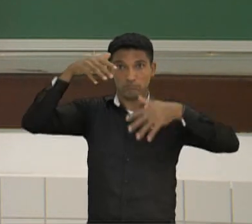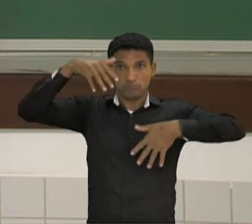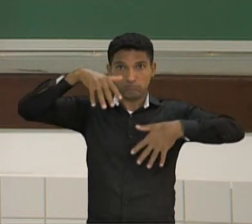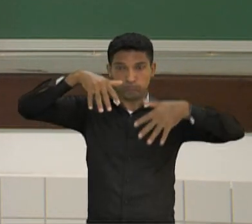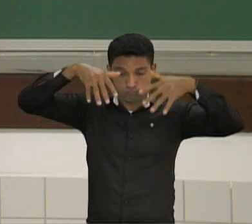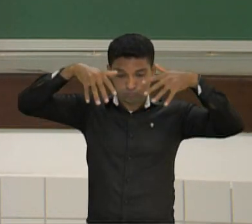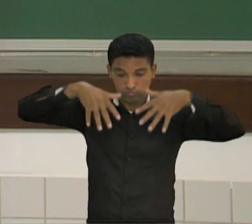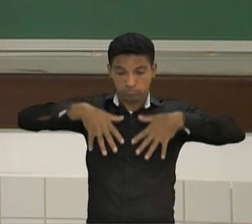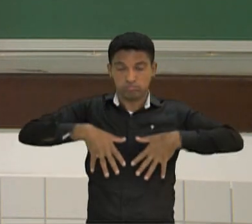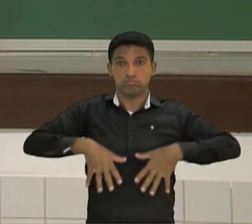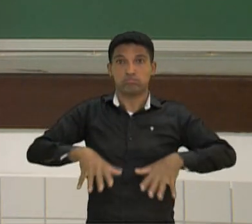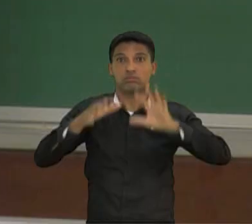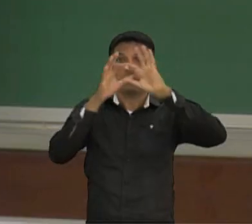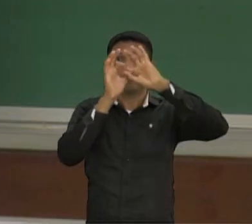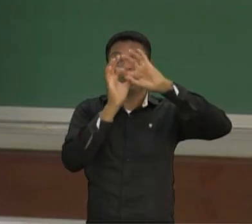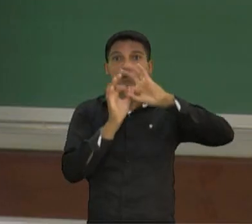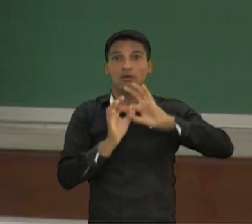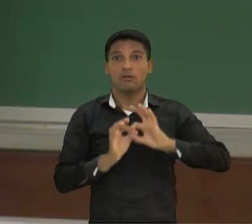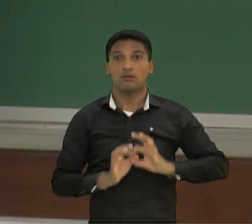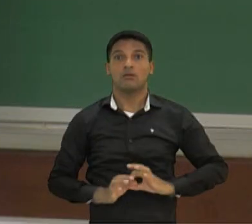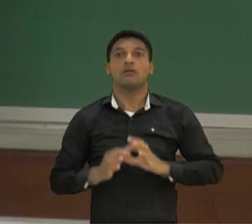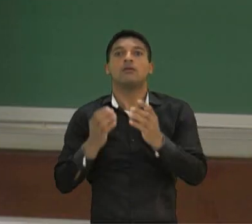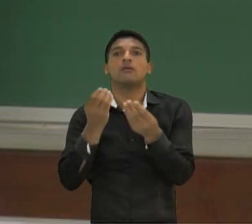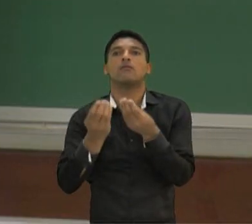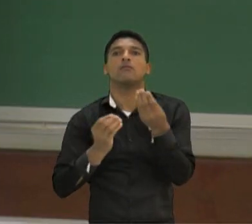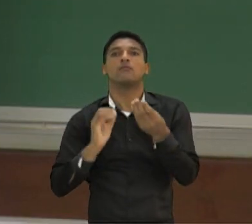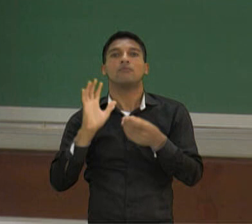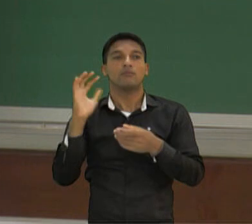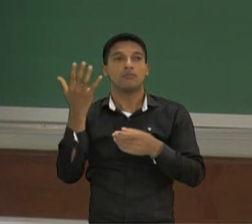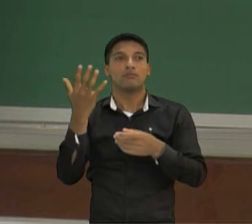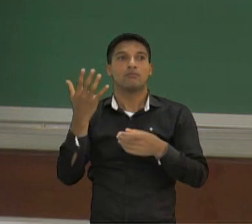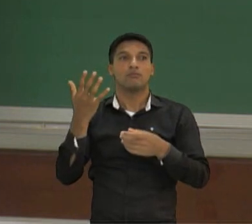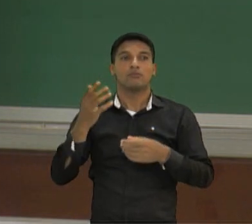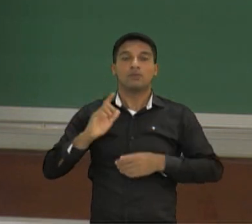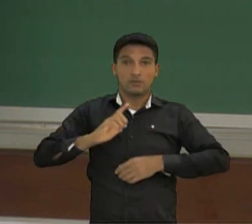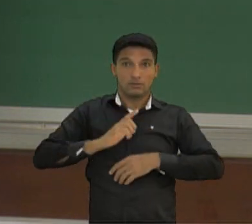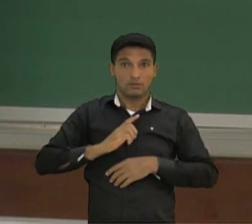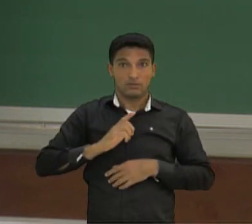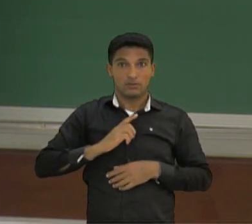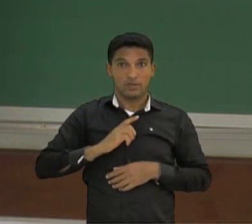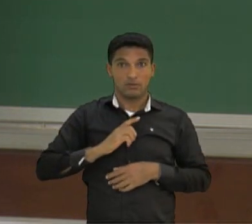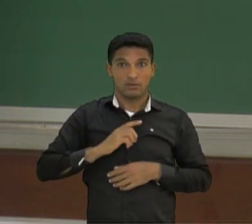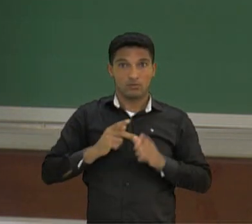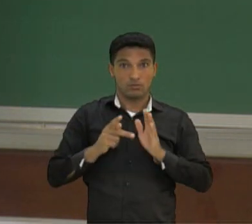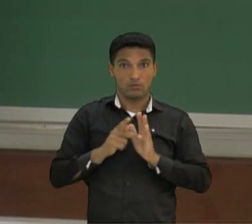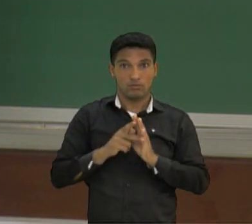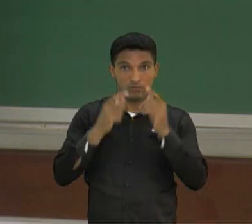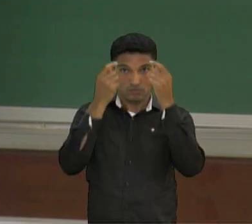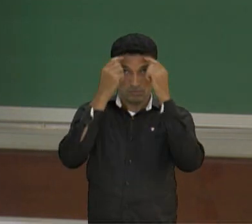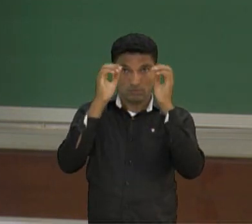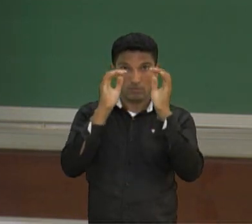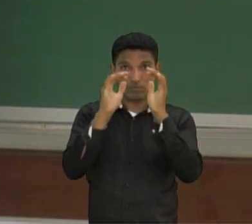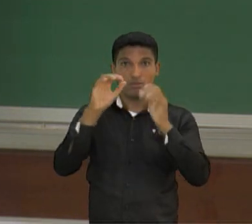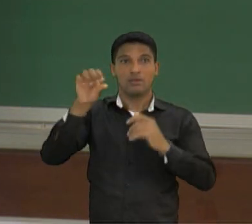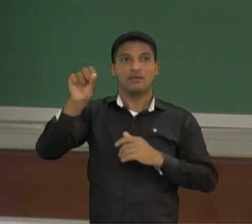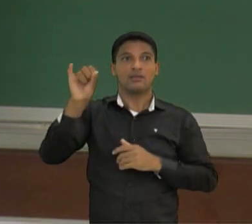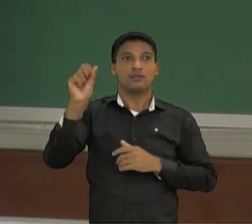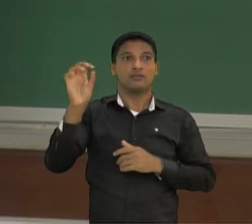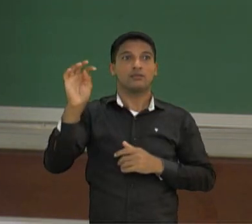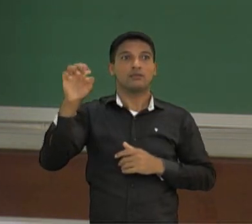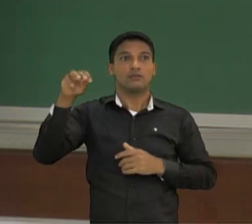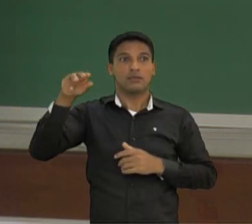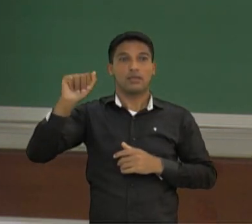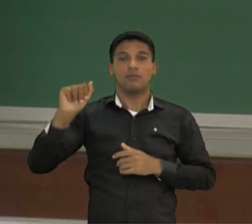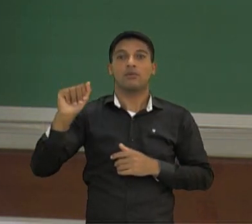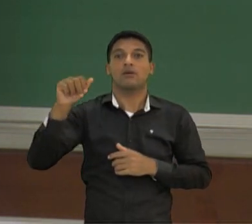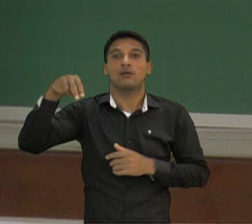acontece? Tá? Então, nós temos aqui no nosso sistema nervoso, ele é dividido em central e periférica, como se